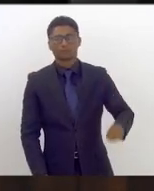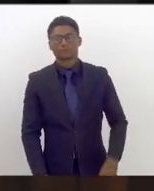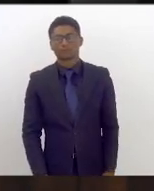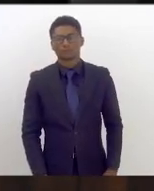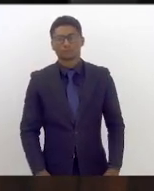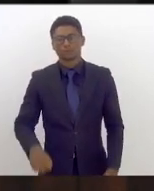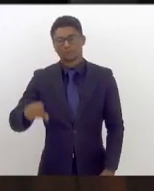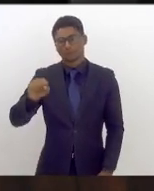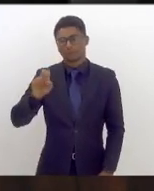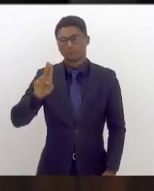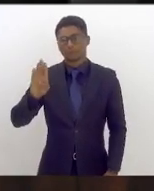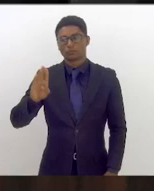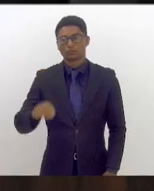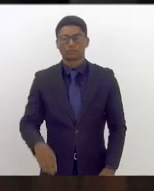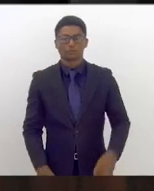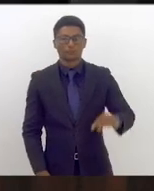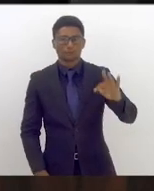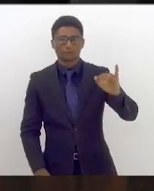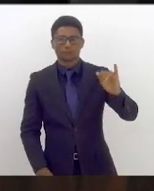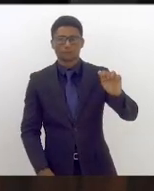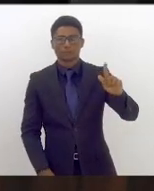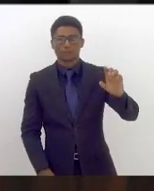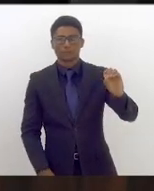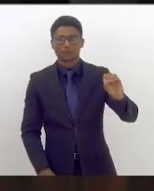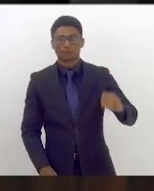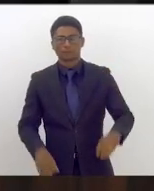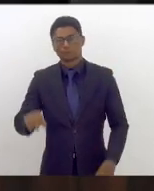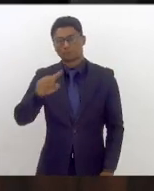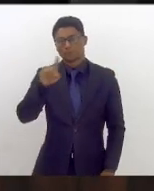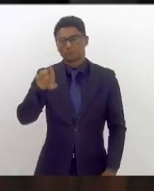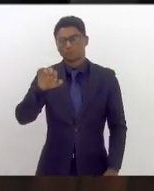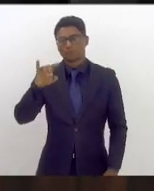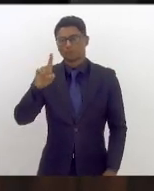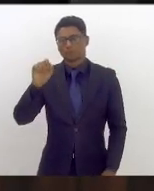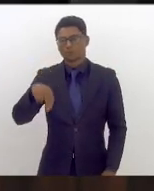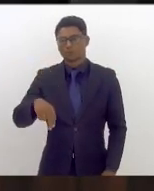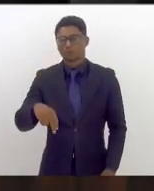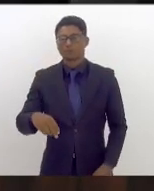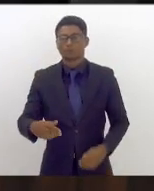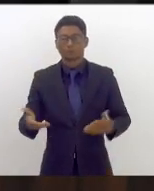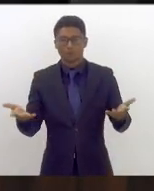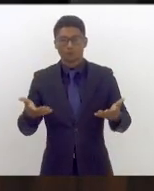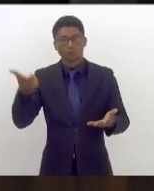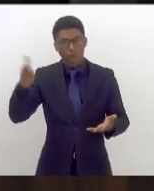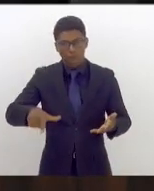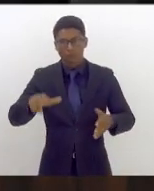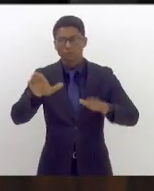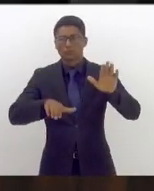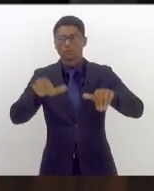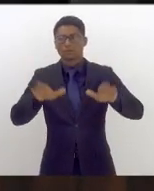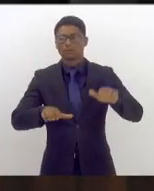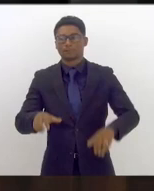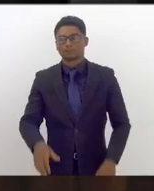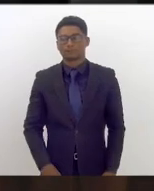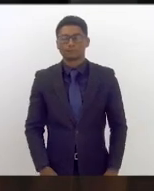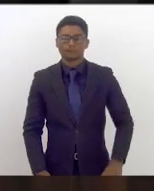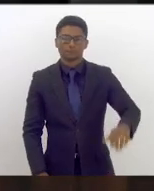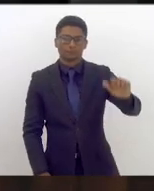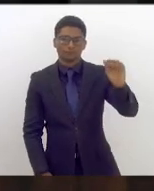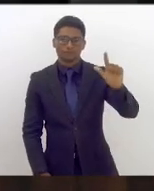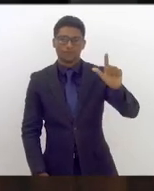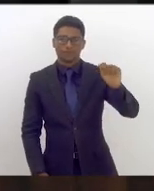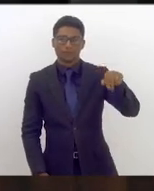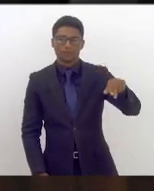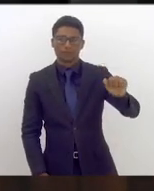Subtenente Bernardo Thiago Pampulha e zeida presidência irá proceder a segunda chamada Alana